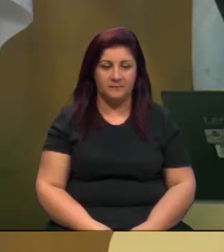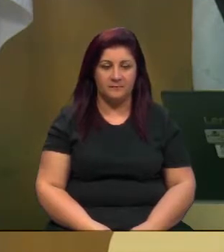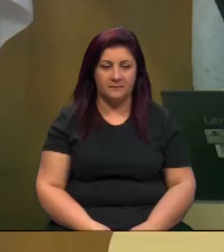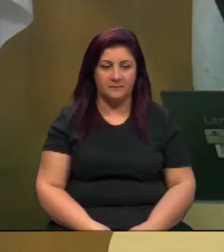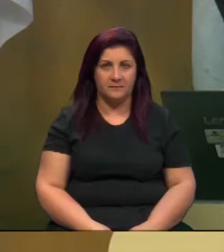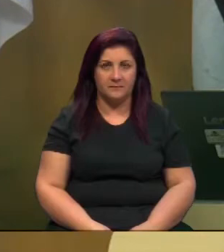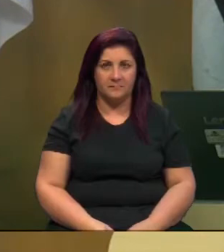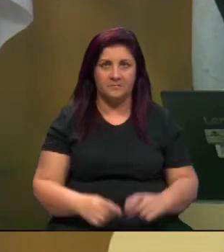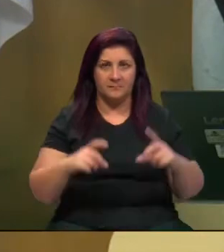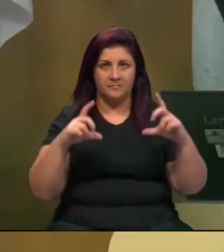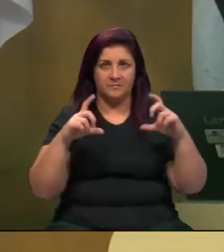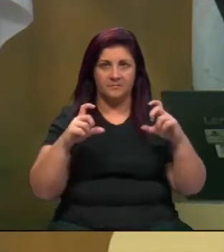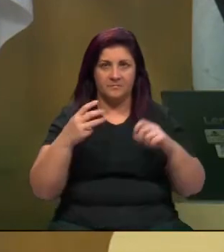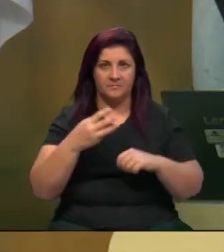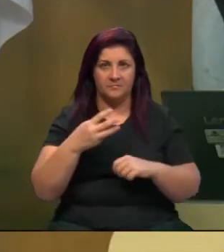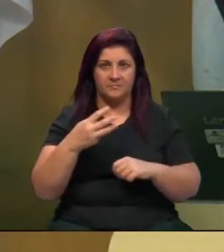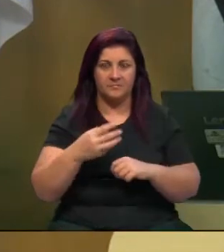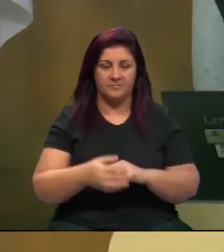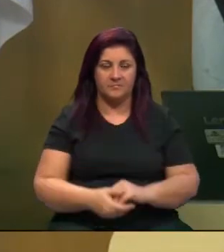A foto 3.